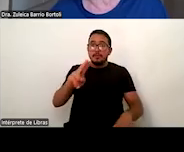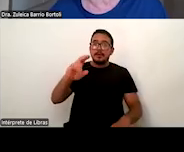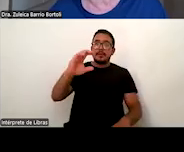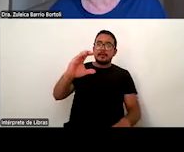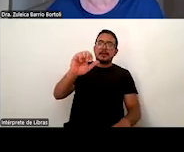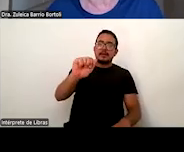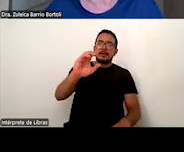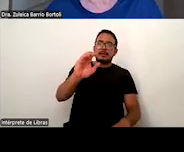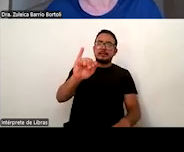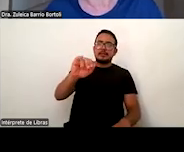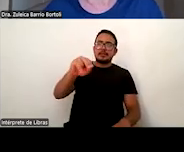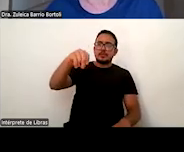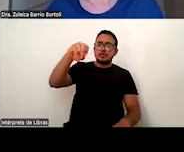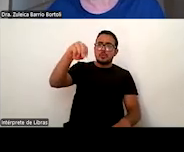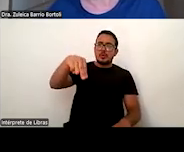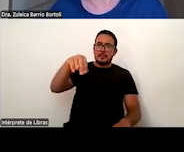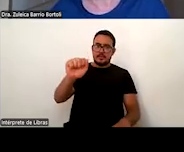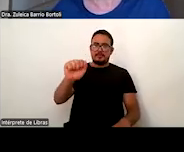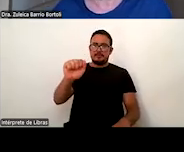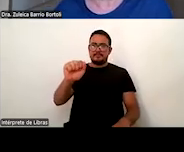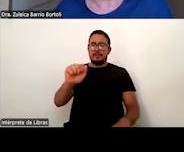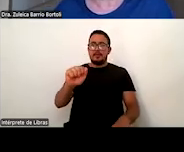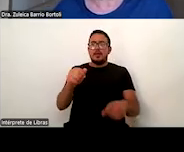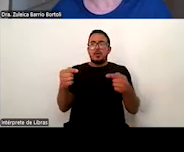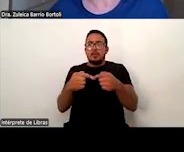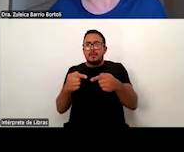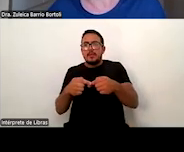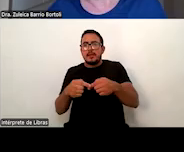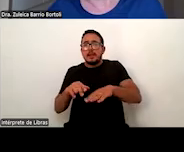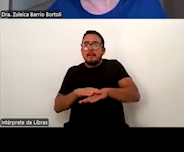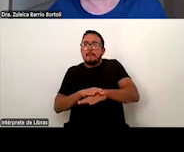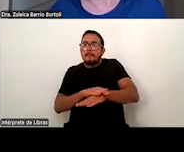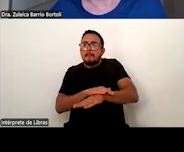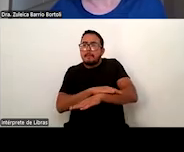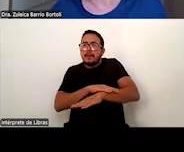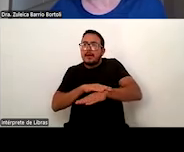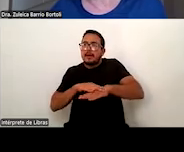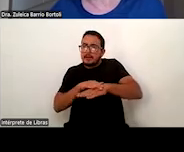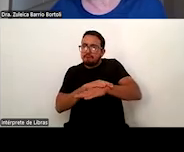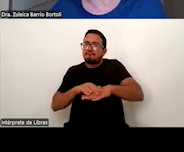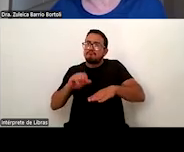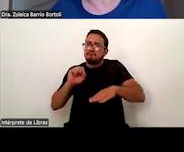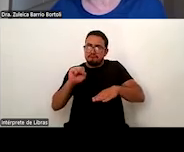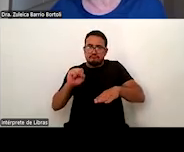de revestimento. Então, na pele, né, ele pode aparecer como um tipo de câncer de pele e também nos